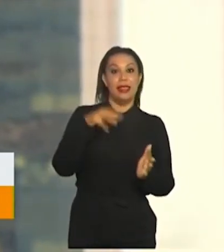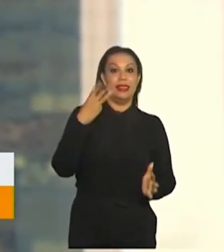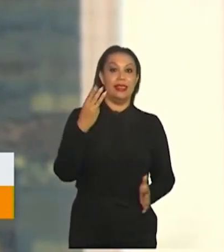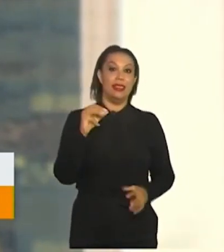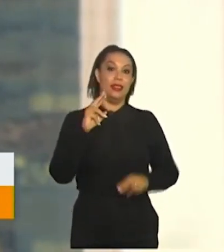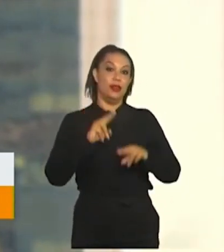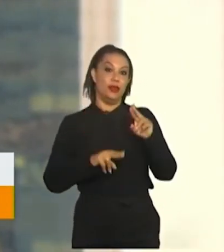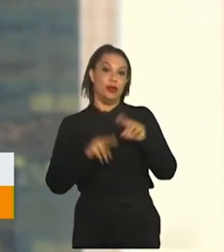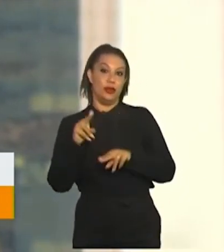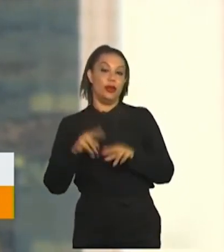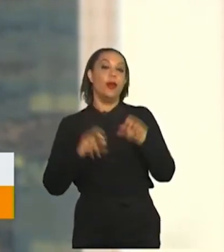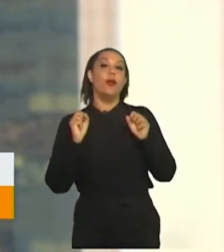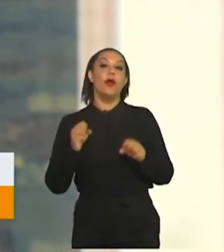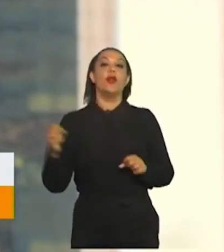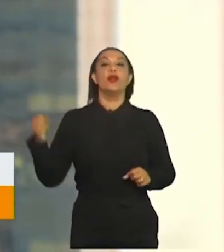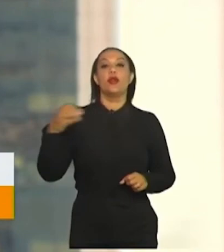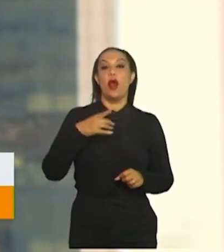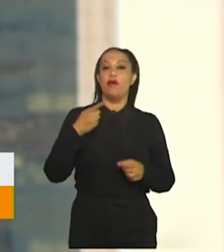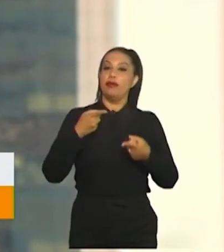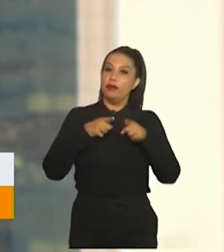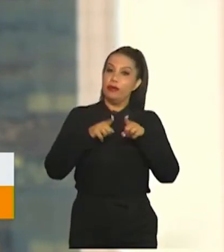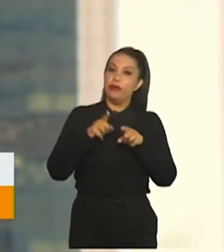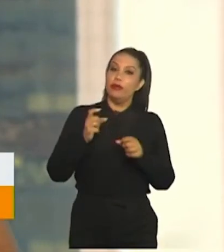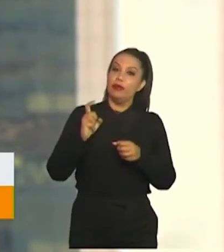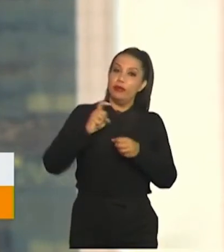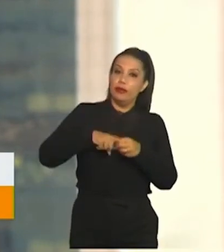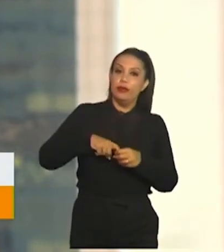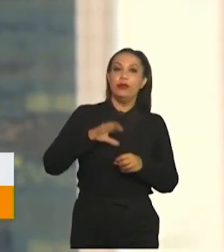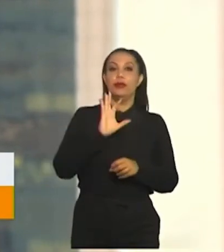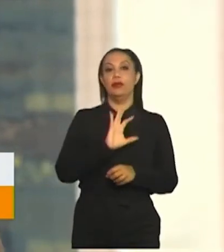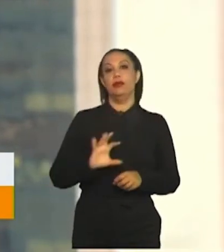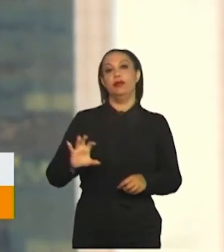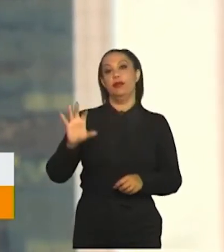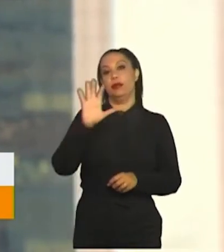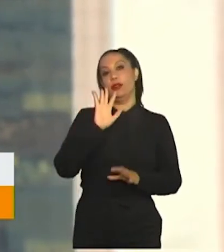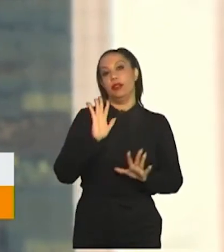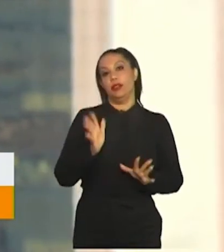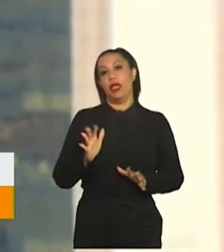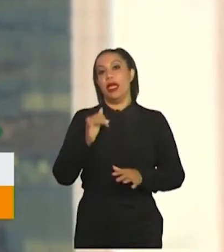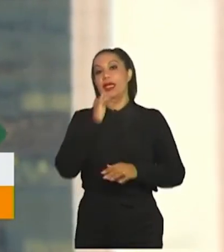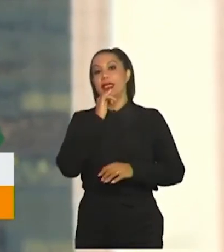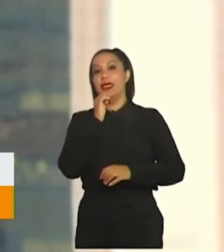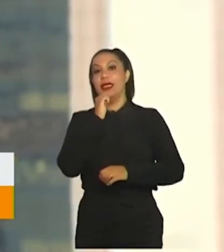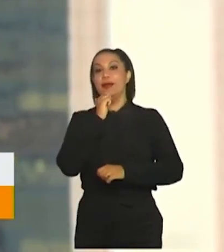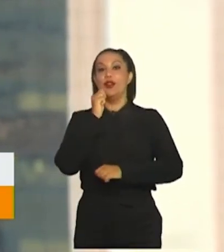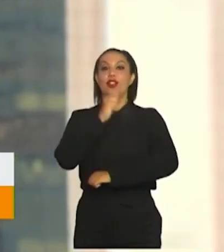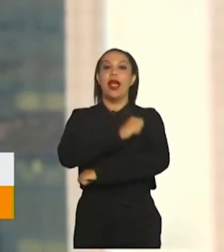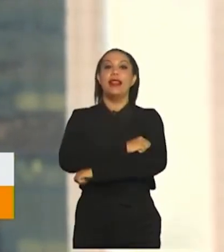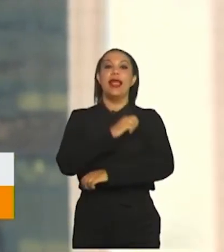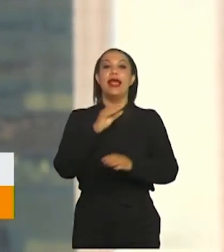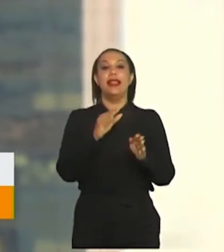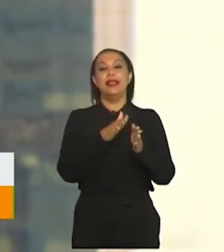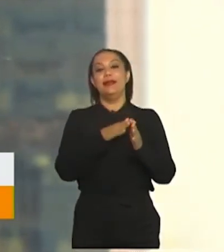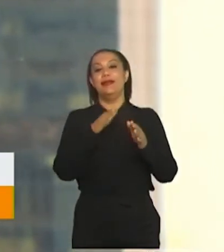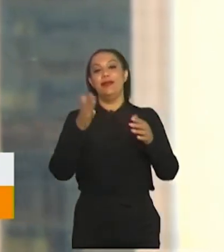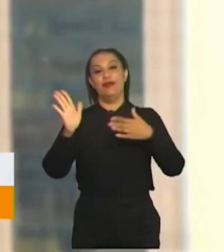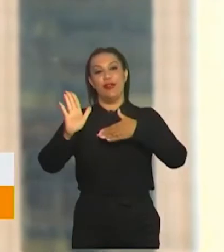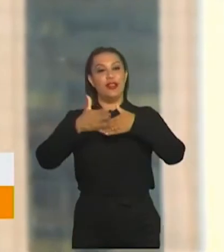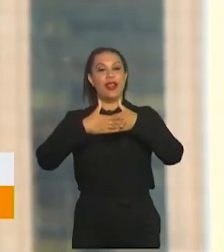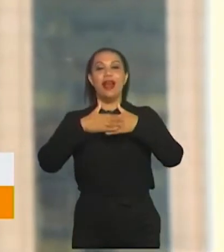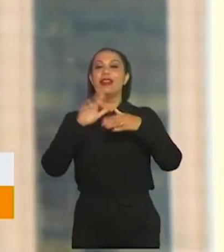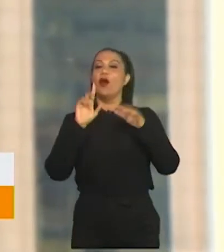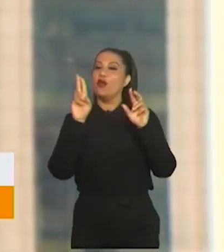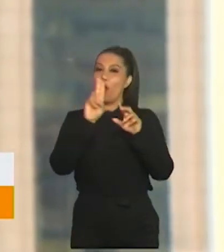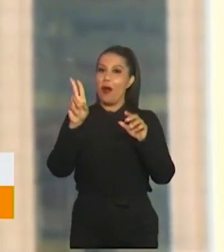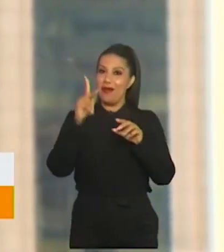de junho e poderão ter novos vínculos, mesmo nas regiões que já estão com a chamada janela de transferência fechada. Cada clube